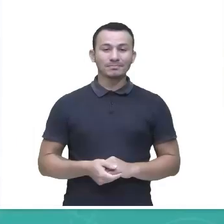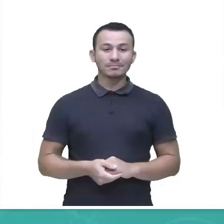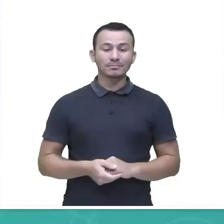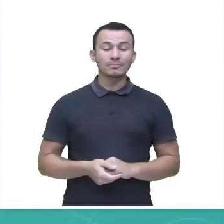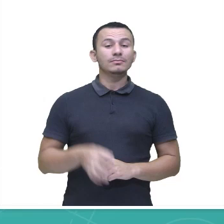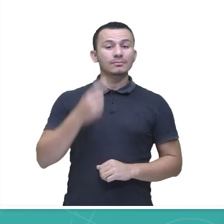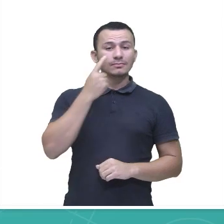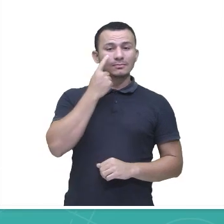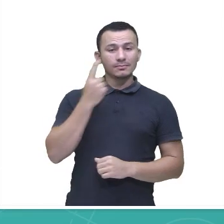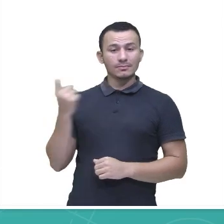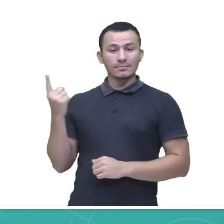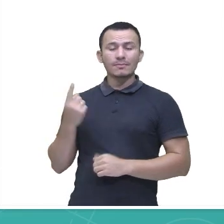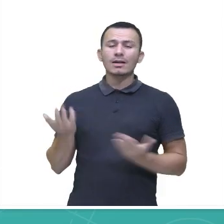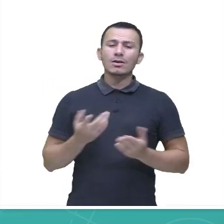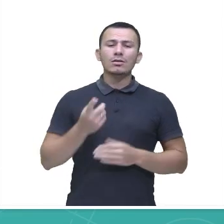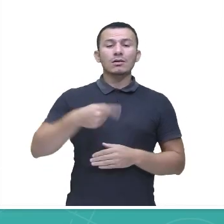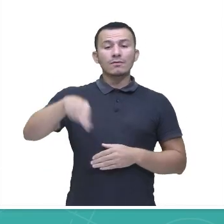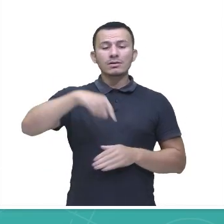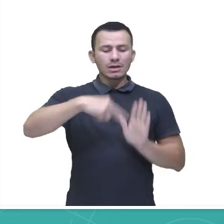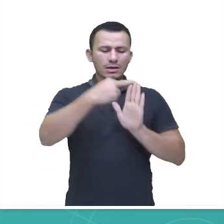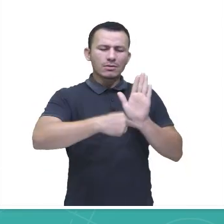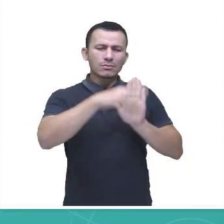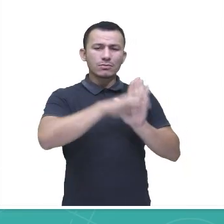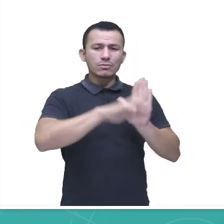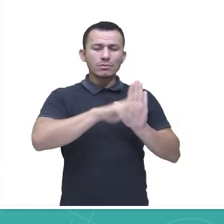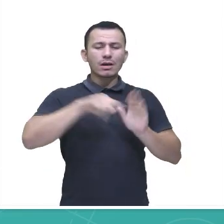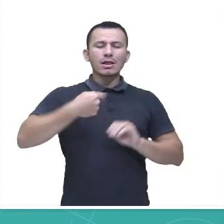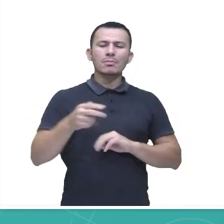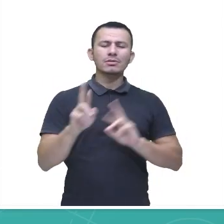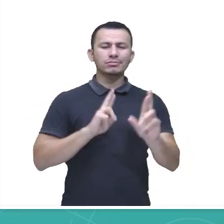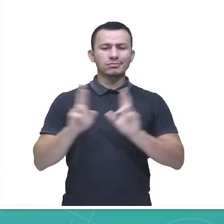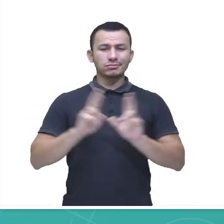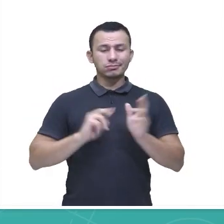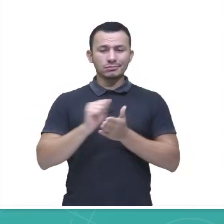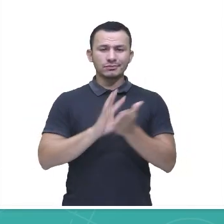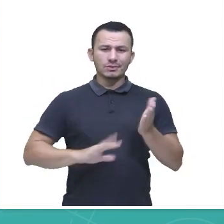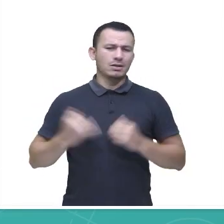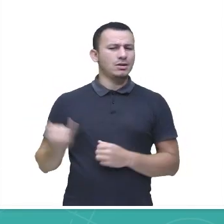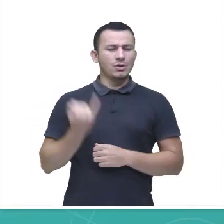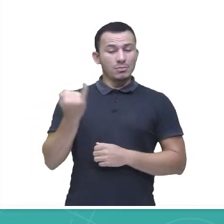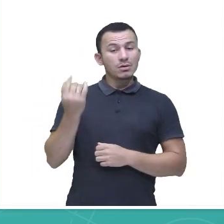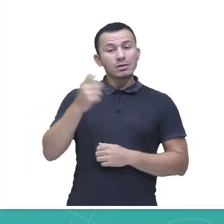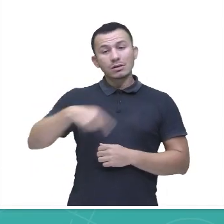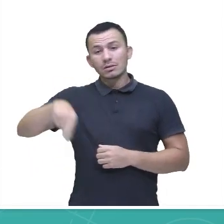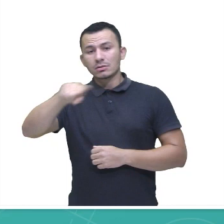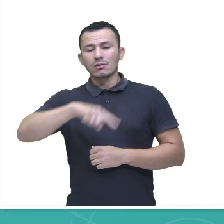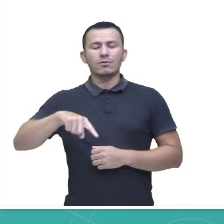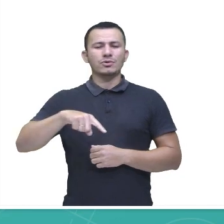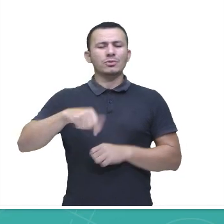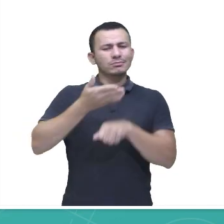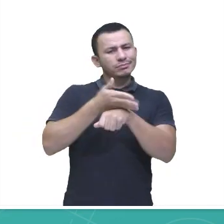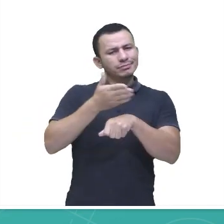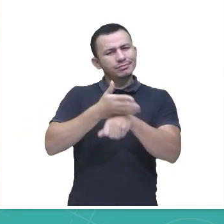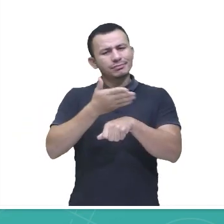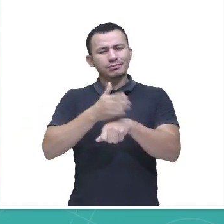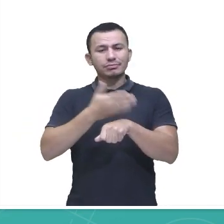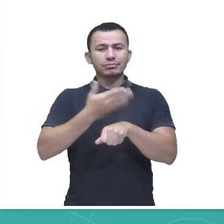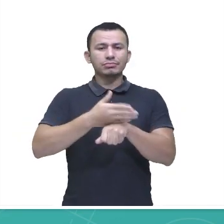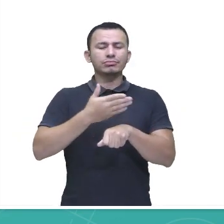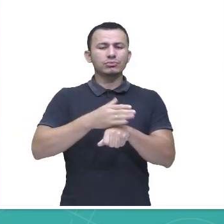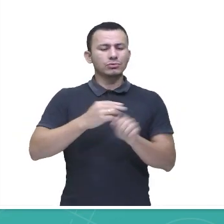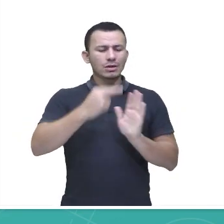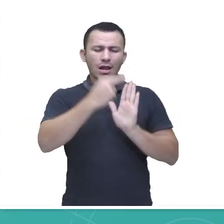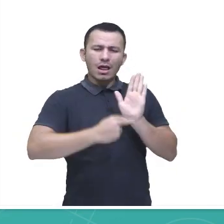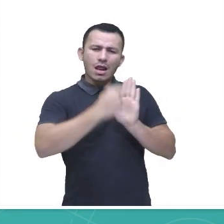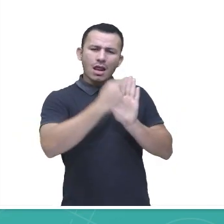Então, pessoal, nós vamos ler esse texto e responder as questões, porque é muito importante que você faça, que você